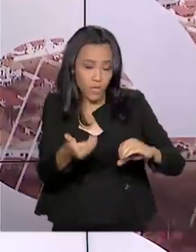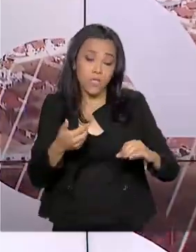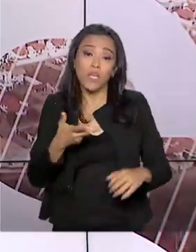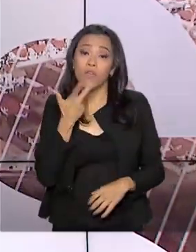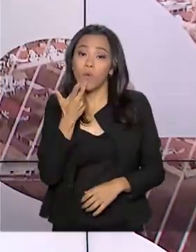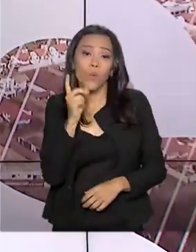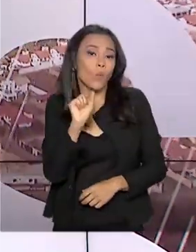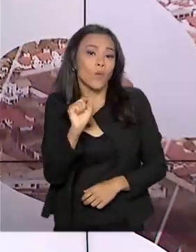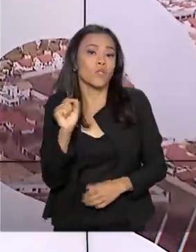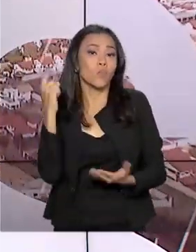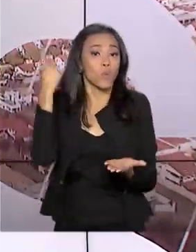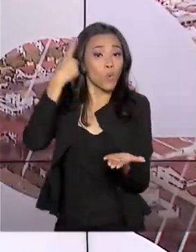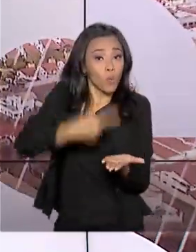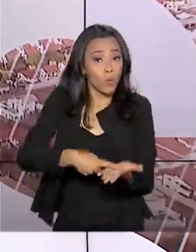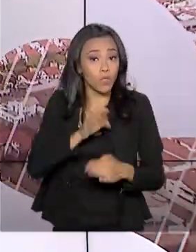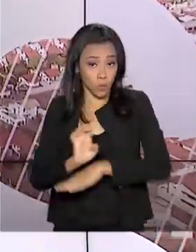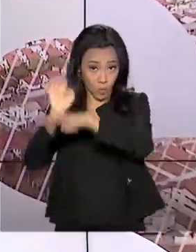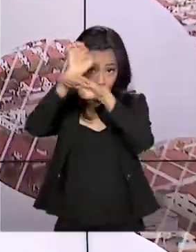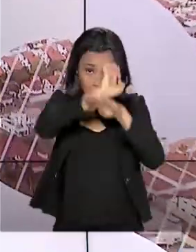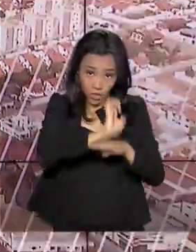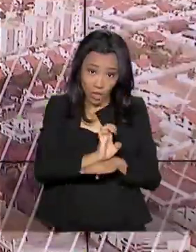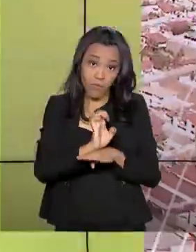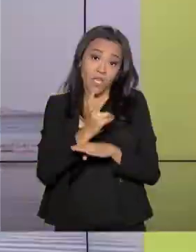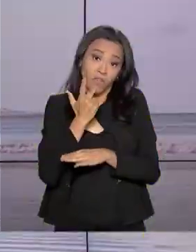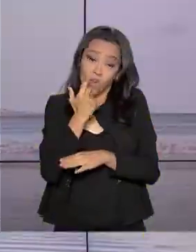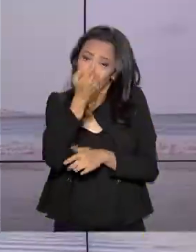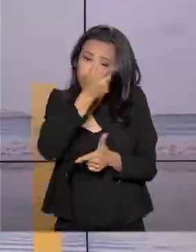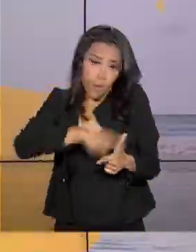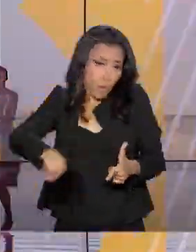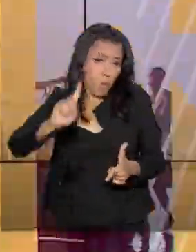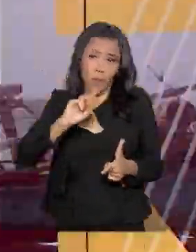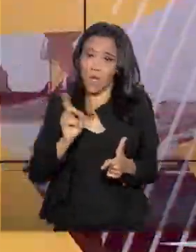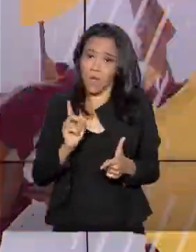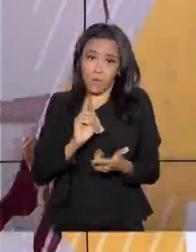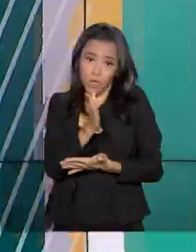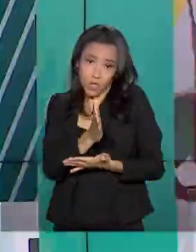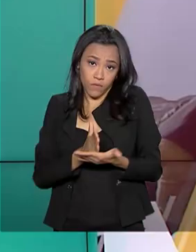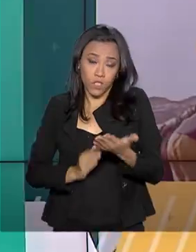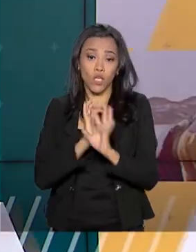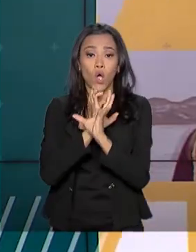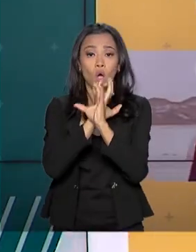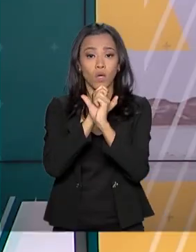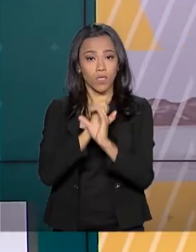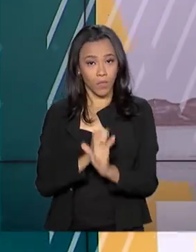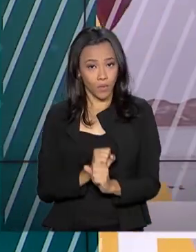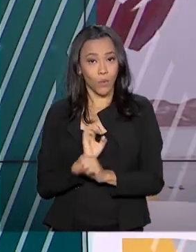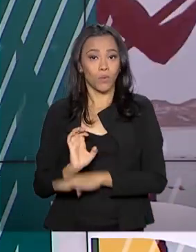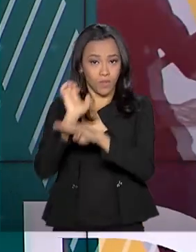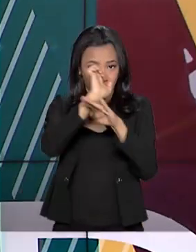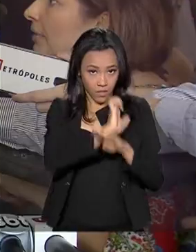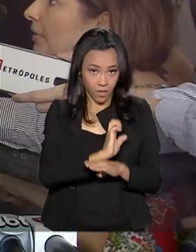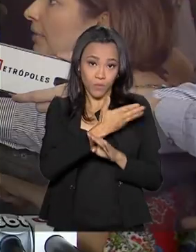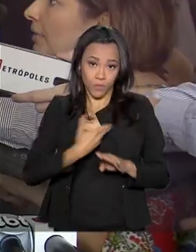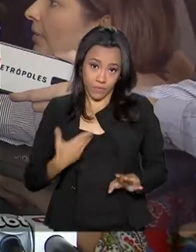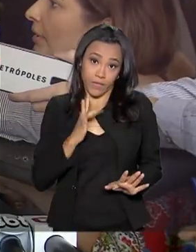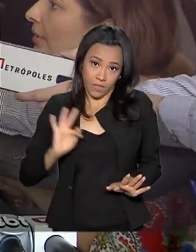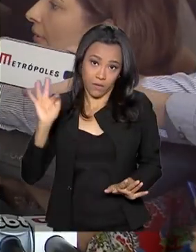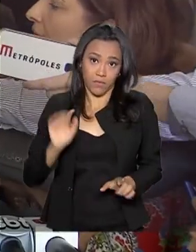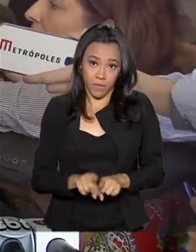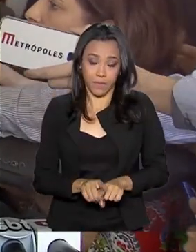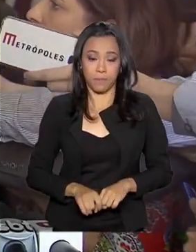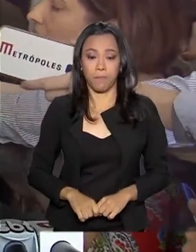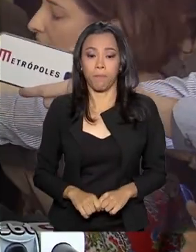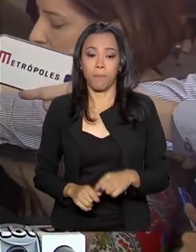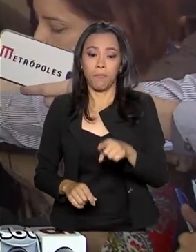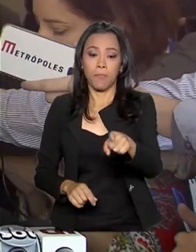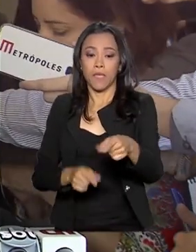o Pacto Federativo e disse que não será problema dividir o orçamento da União com os estados. Estamos